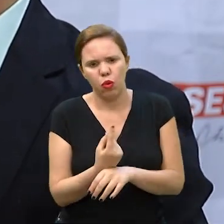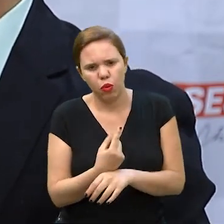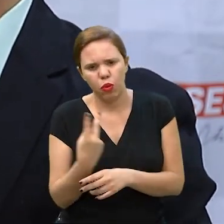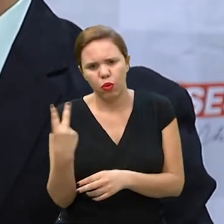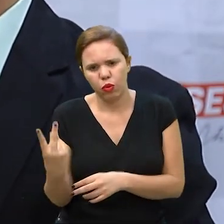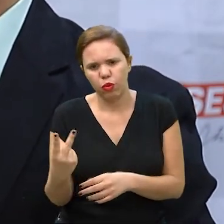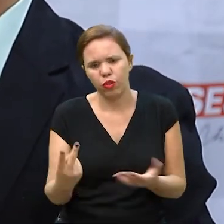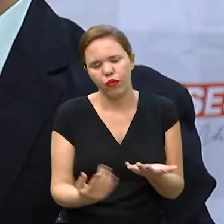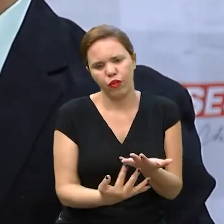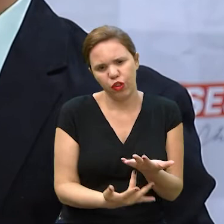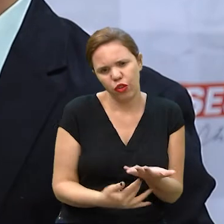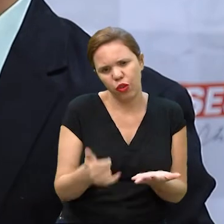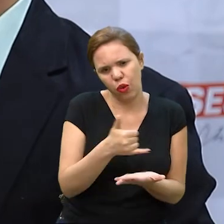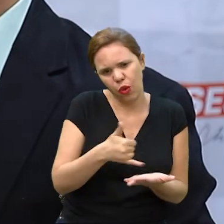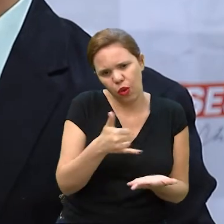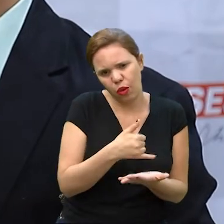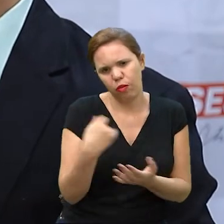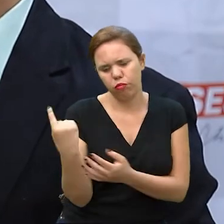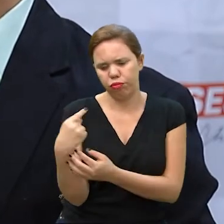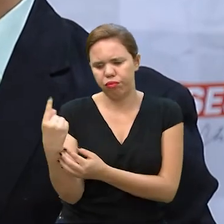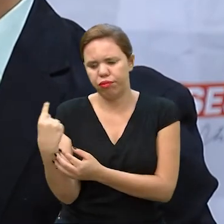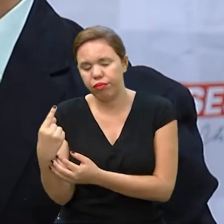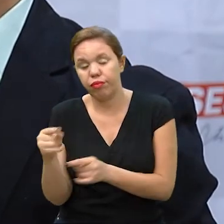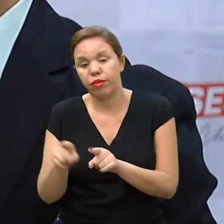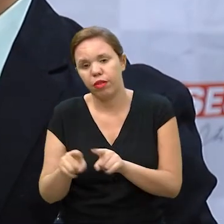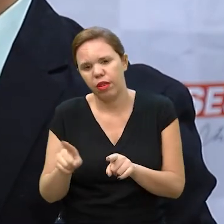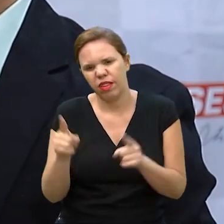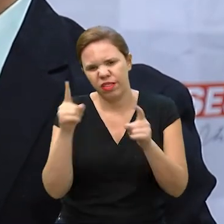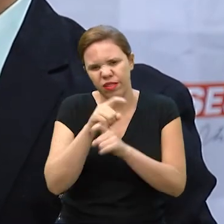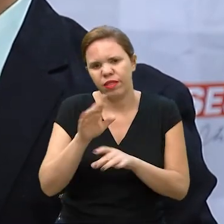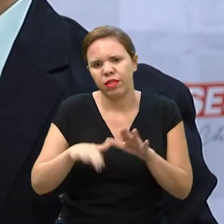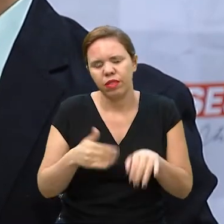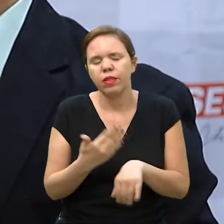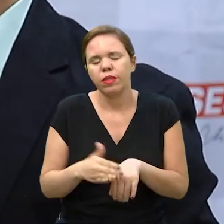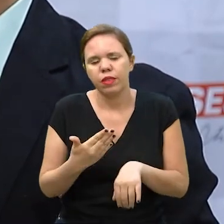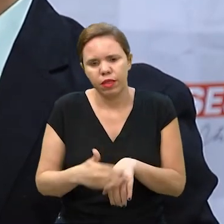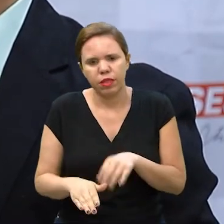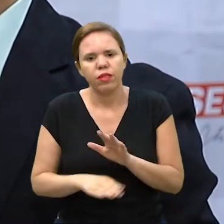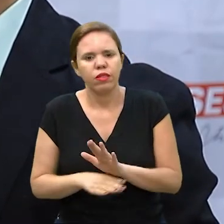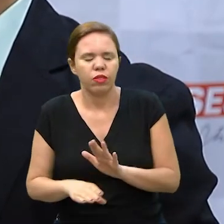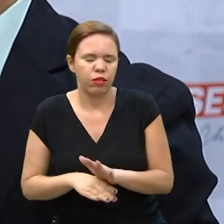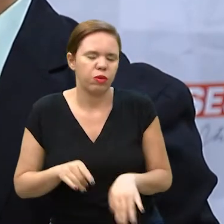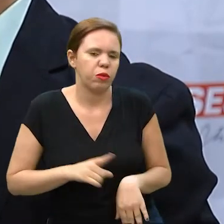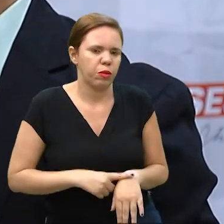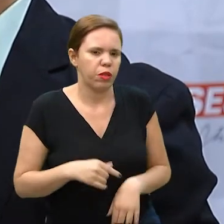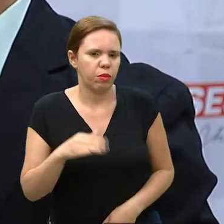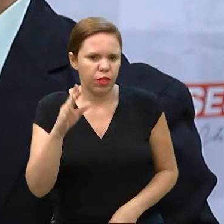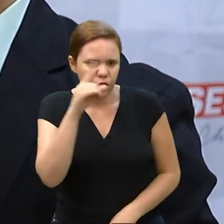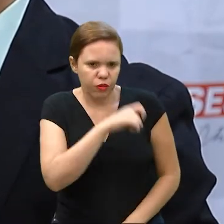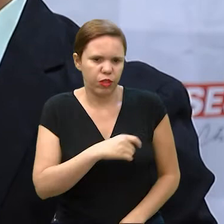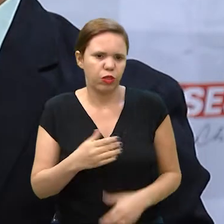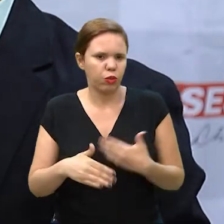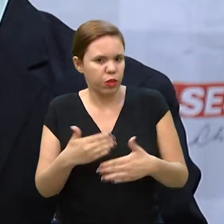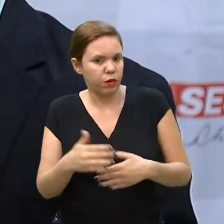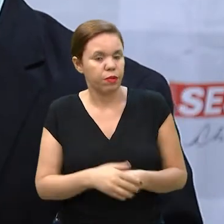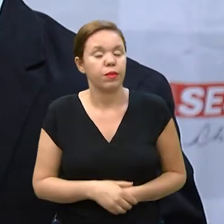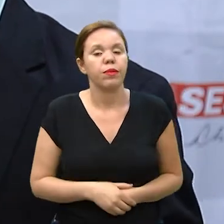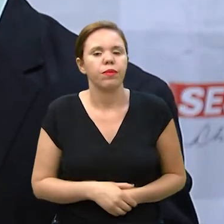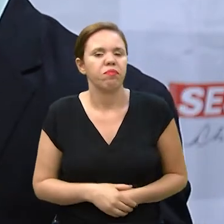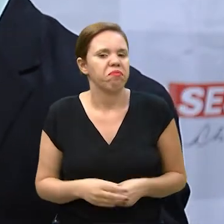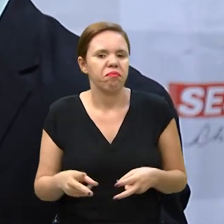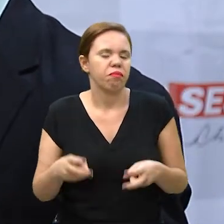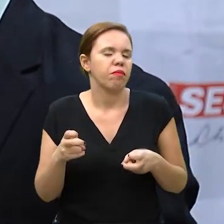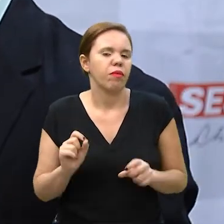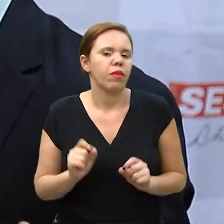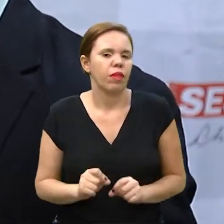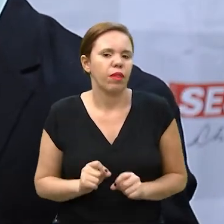mais a frigideira, mais o liquidificador, isso acaba complicando um pouquinho, mas eu acho que o treino vai ajudar nos momentos mais tensos do processo. Ela nem percebeu